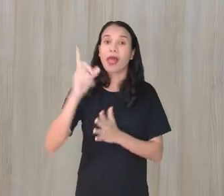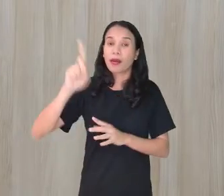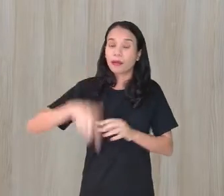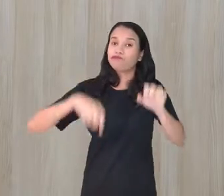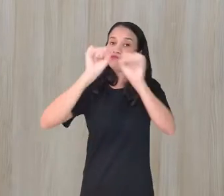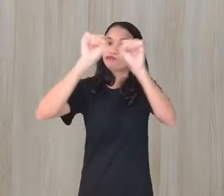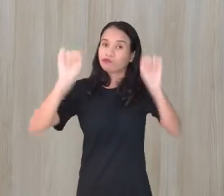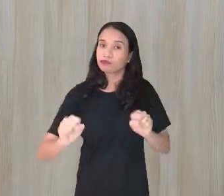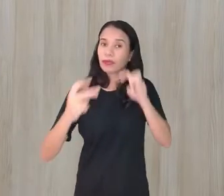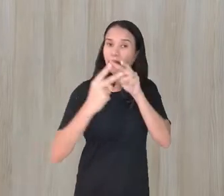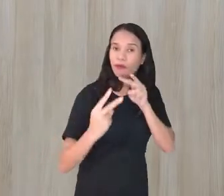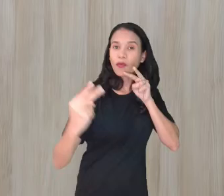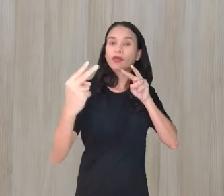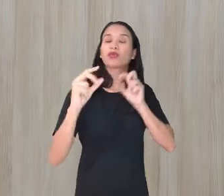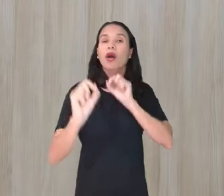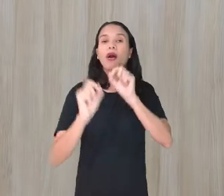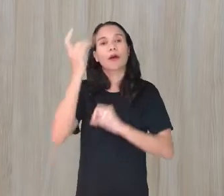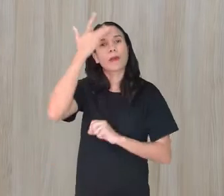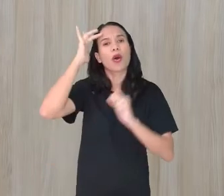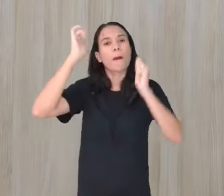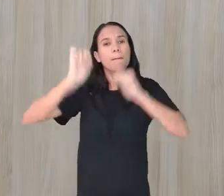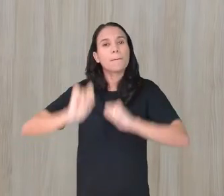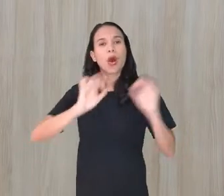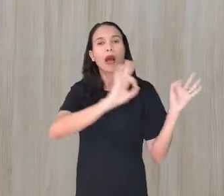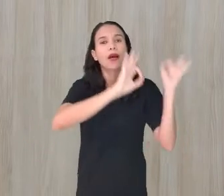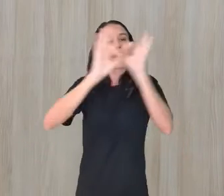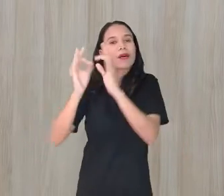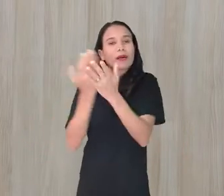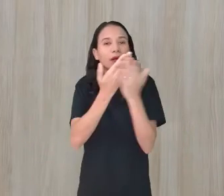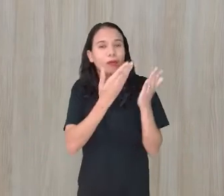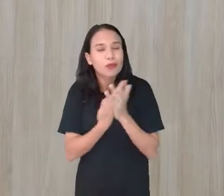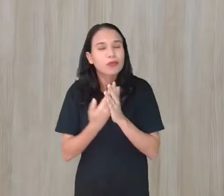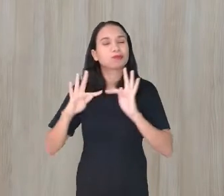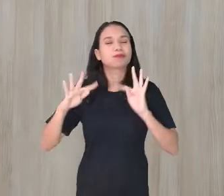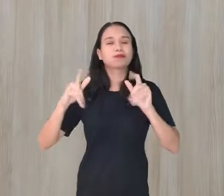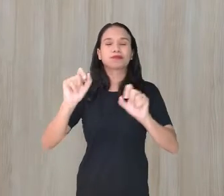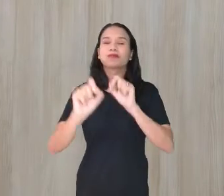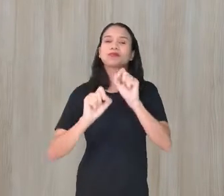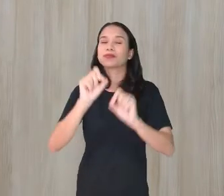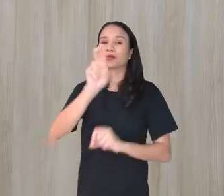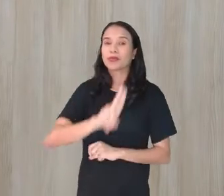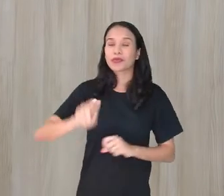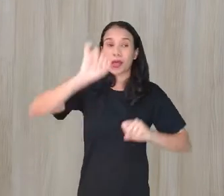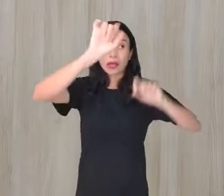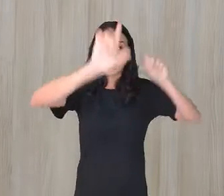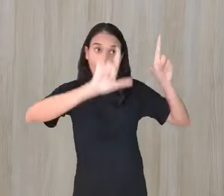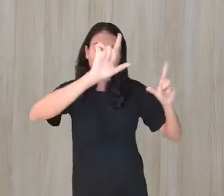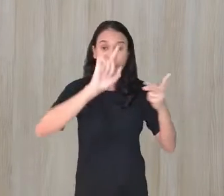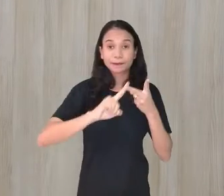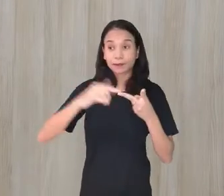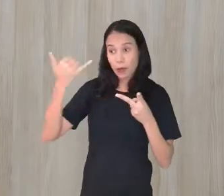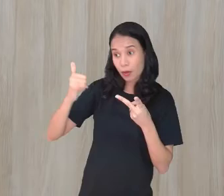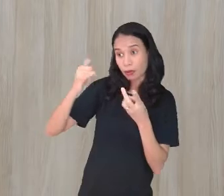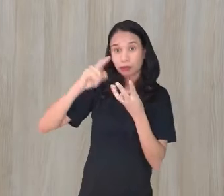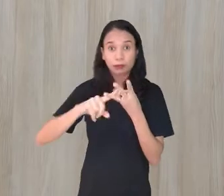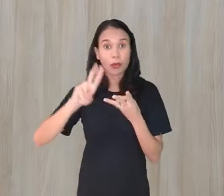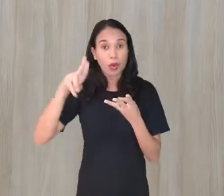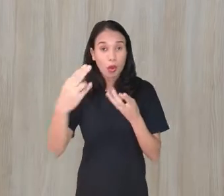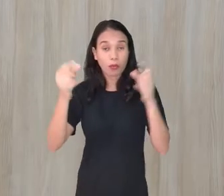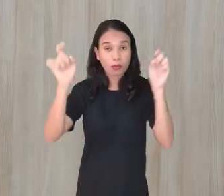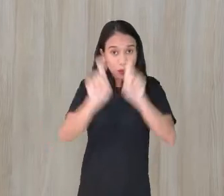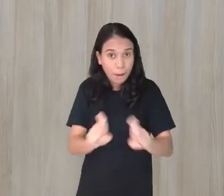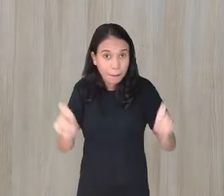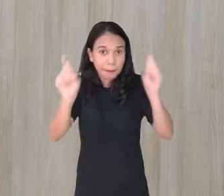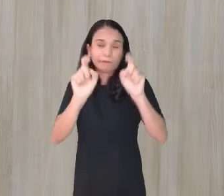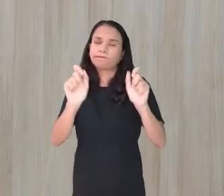um sistema de aula digital, onde você pode assistir e acompanhar a nossa aula através da TV, do celular ou do